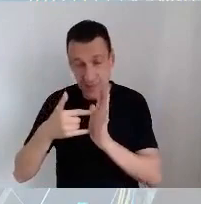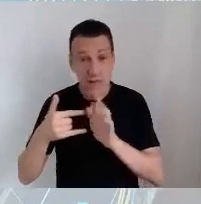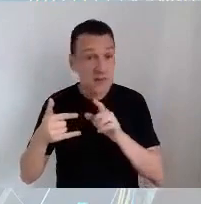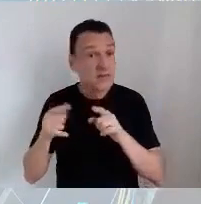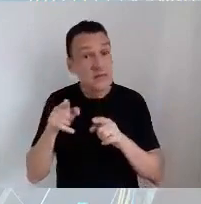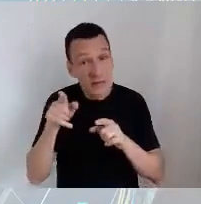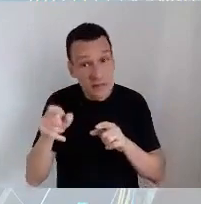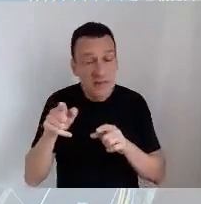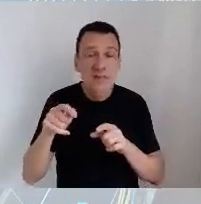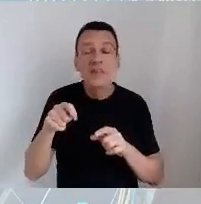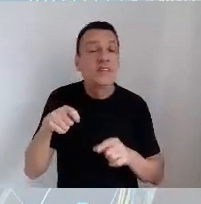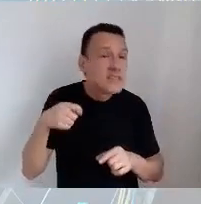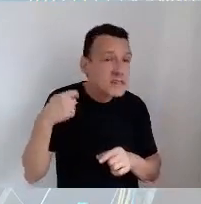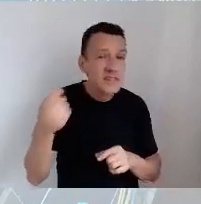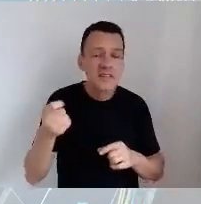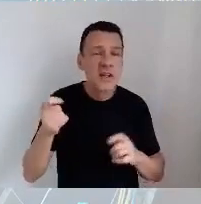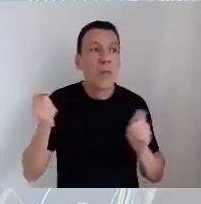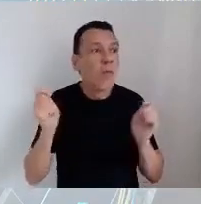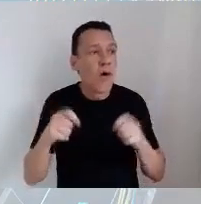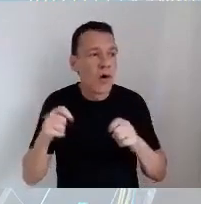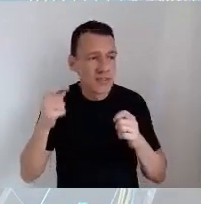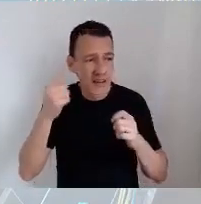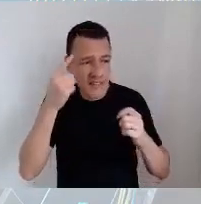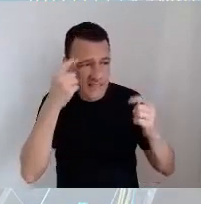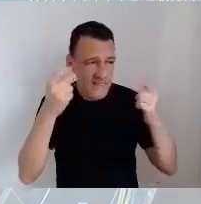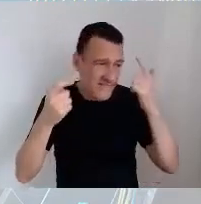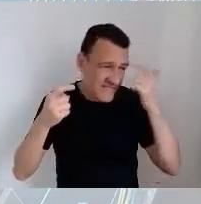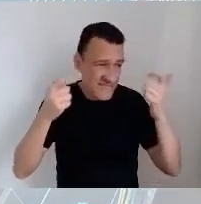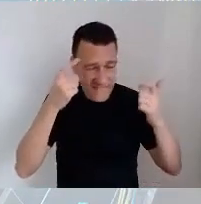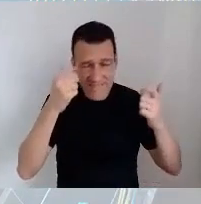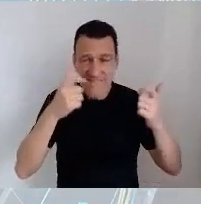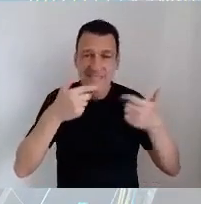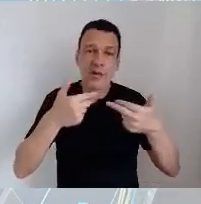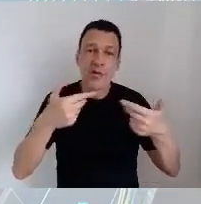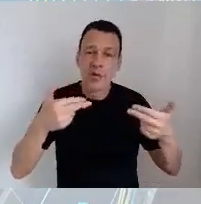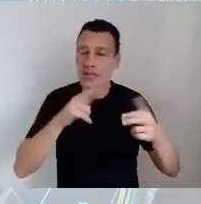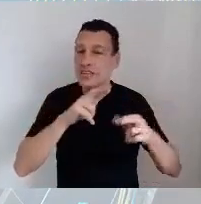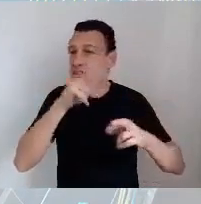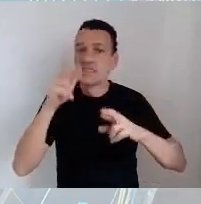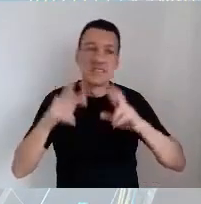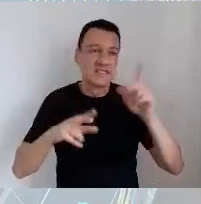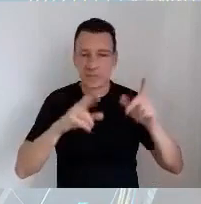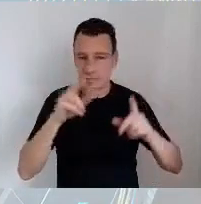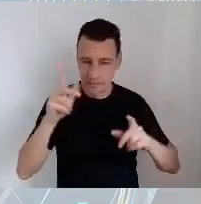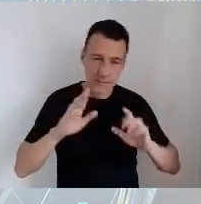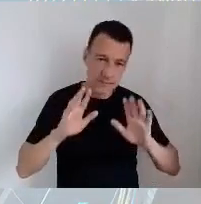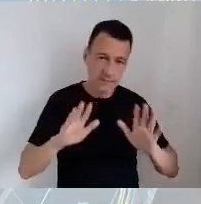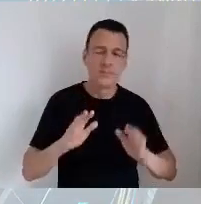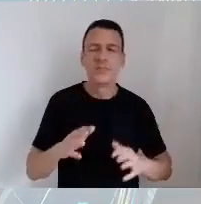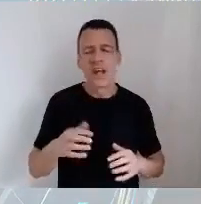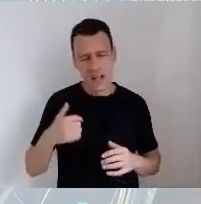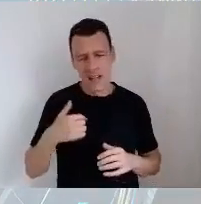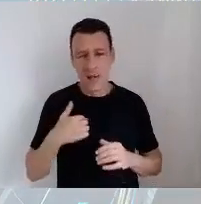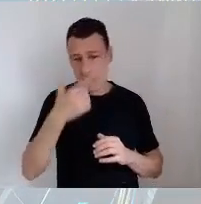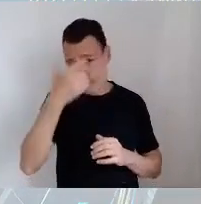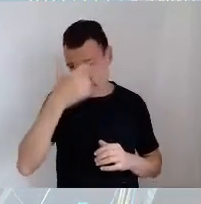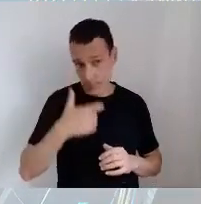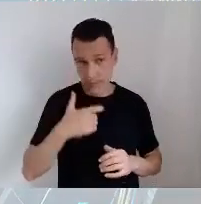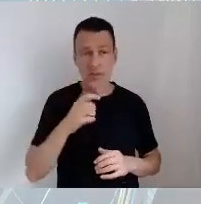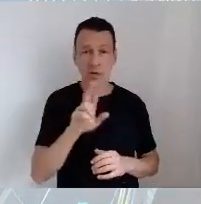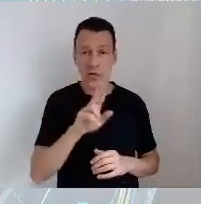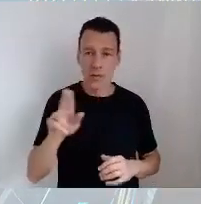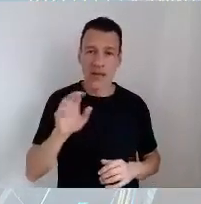fato a diferença então eu quero aqui apresentar o um breve contexto mas antes me apresentando meu nome é Lemar Júnior muito prazer